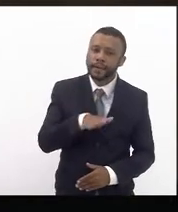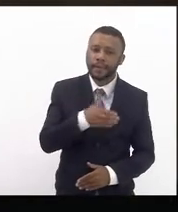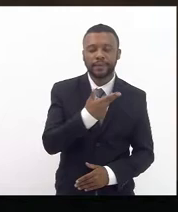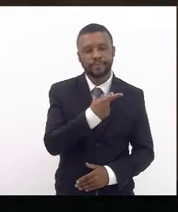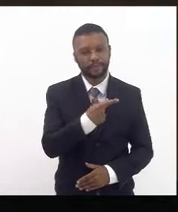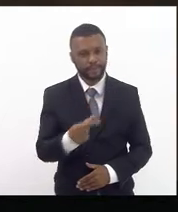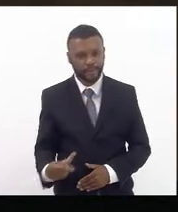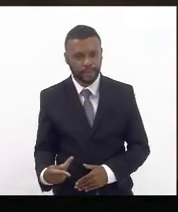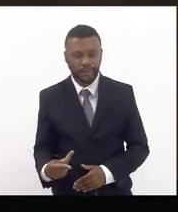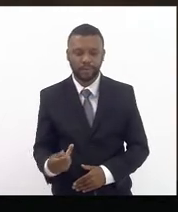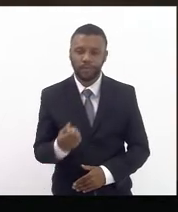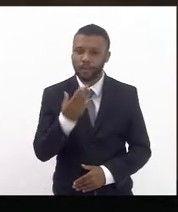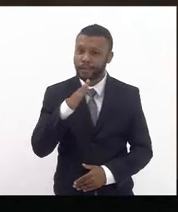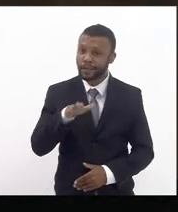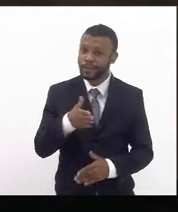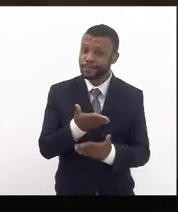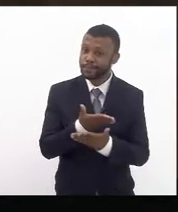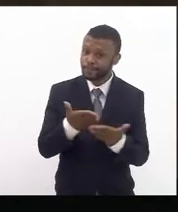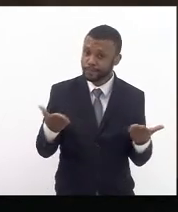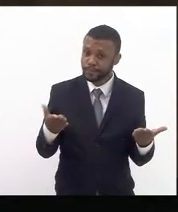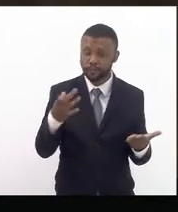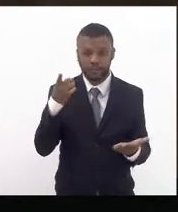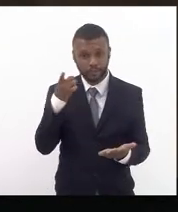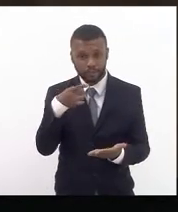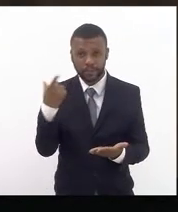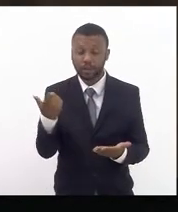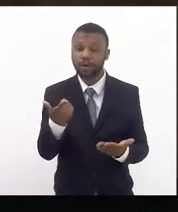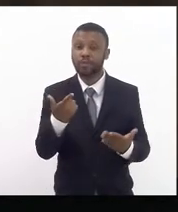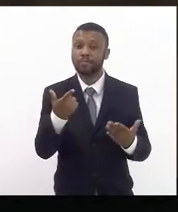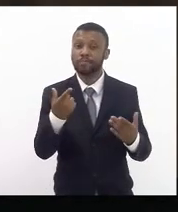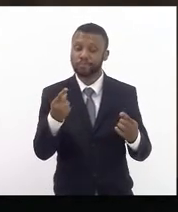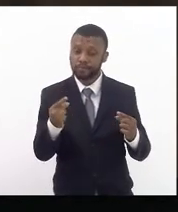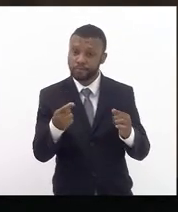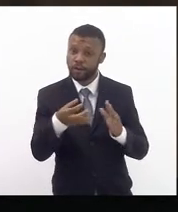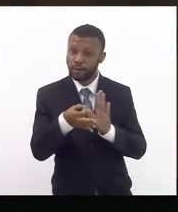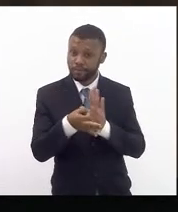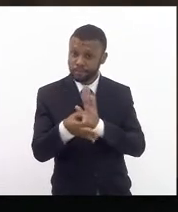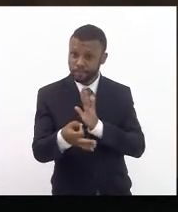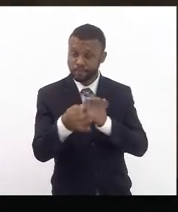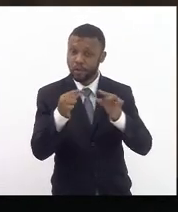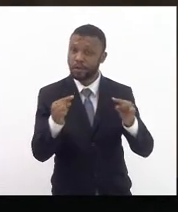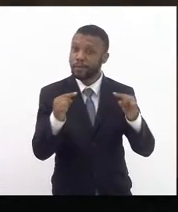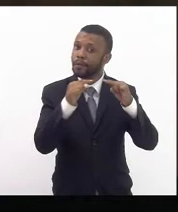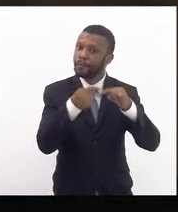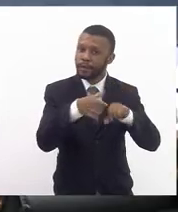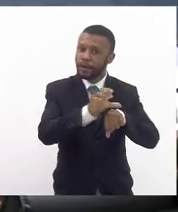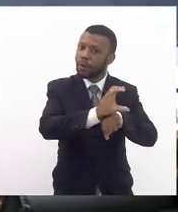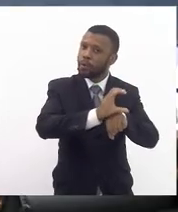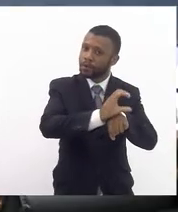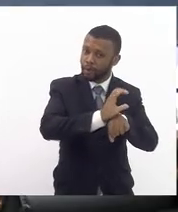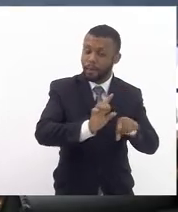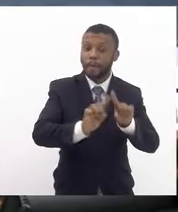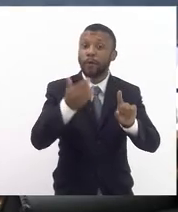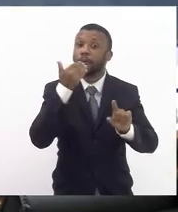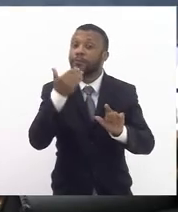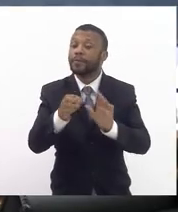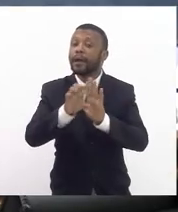boa tarde a todas e a todos. O parecer é pela constitucionalidade com emenda.